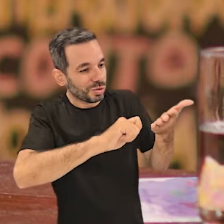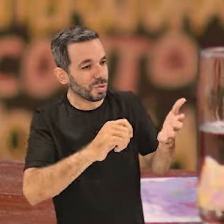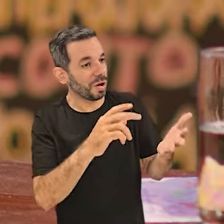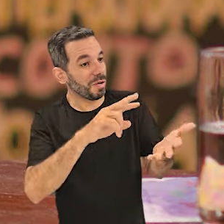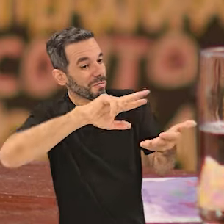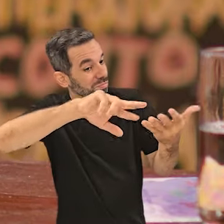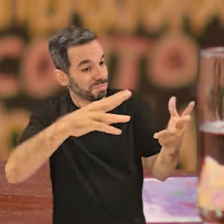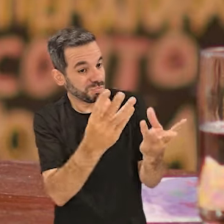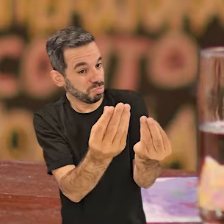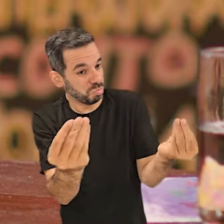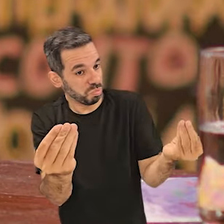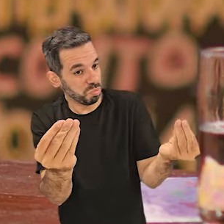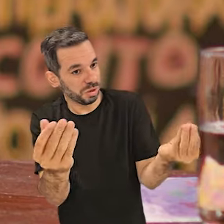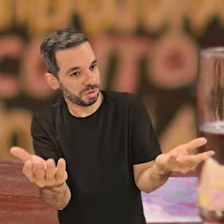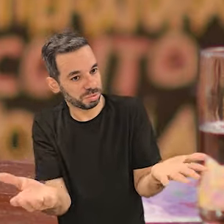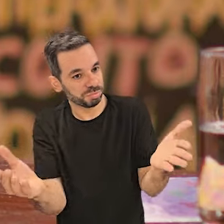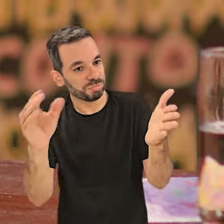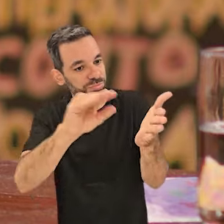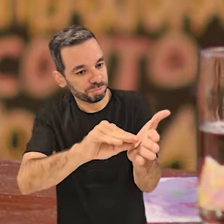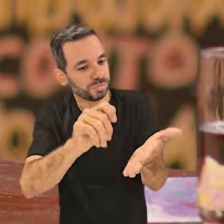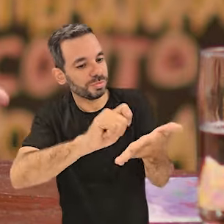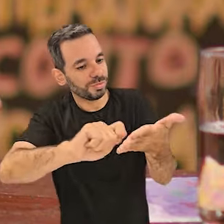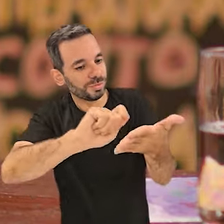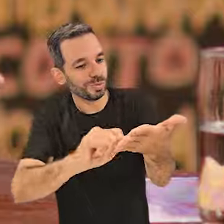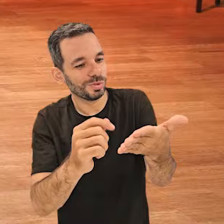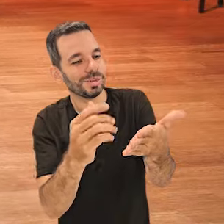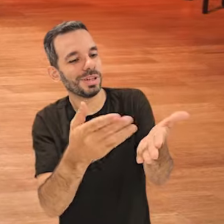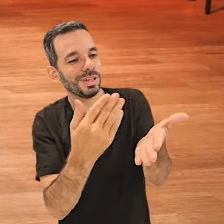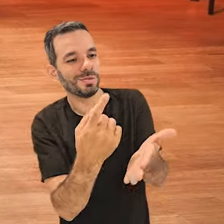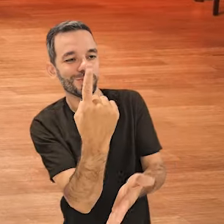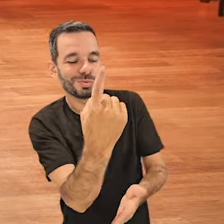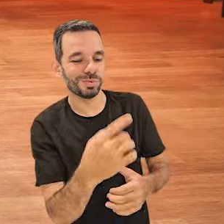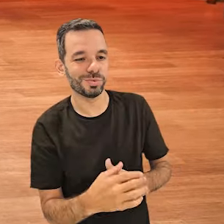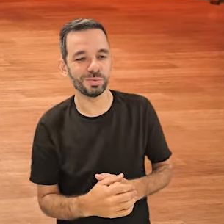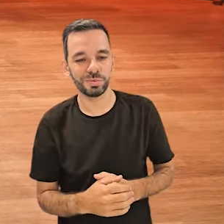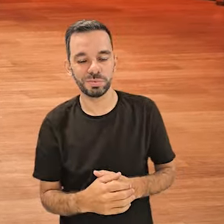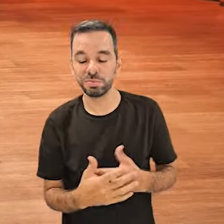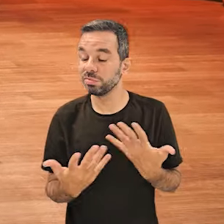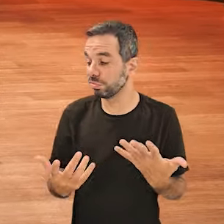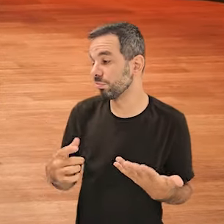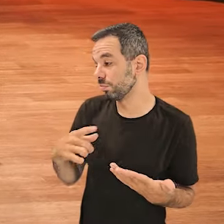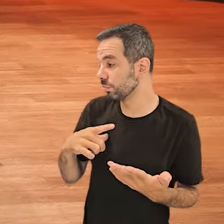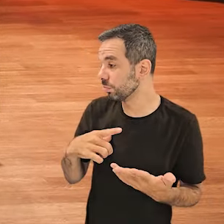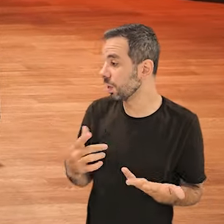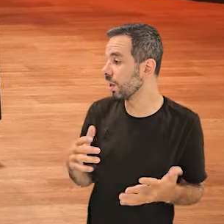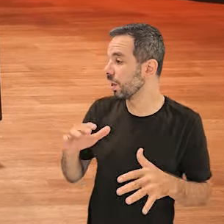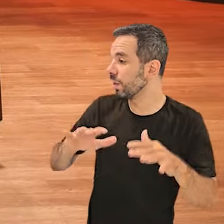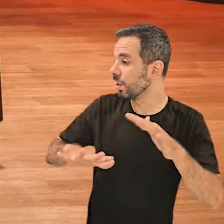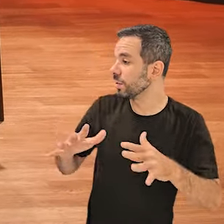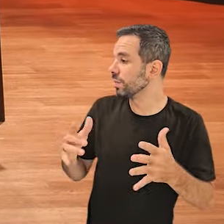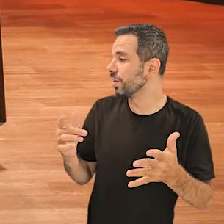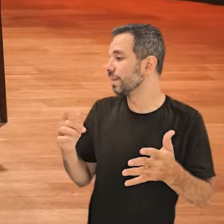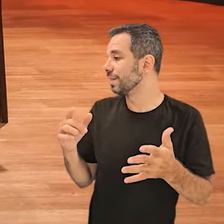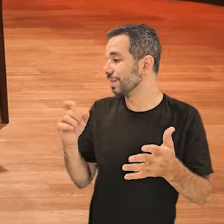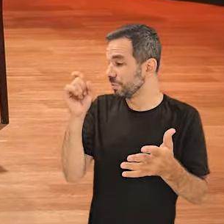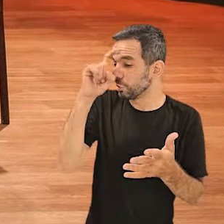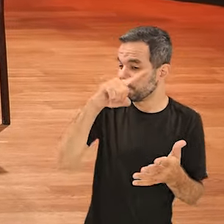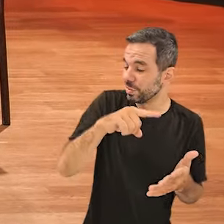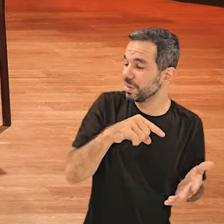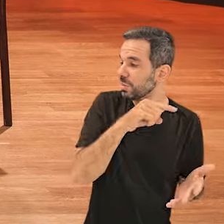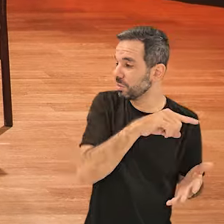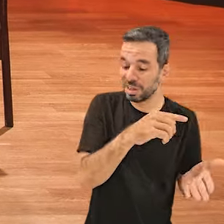ainda não tem uma editora, para quem ainda não está com o seu livro pronto, para quem ainda não tem acesso aos recursos, para quem ainda não foi contemplado num